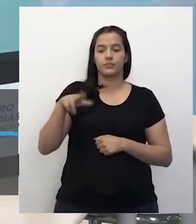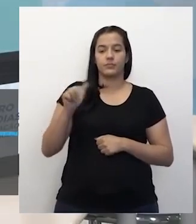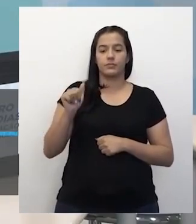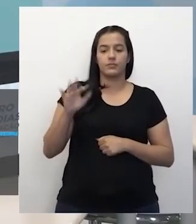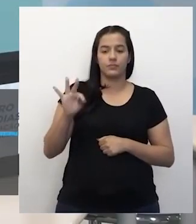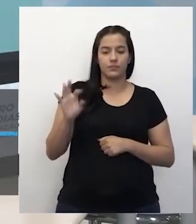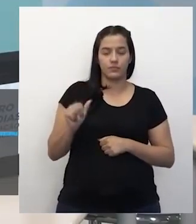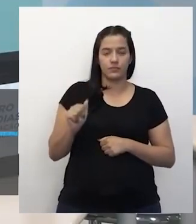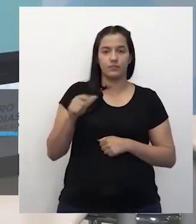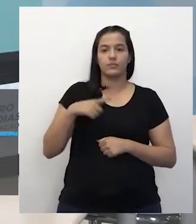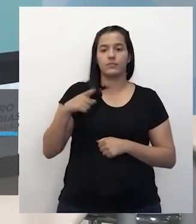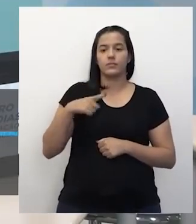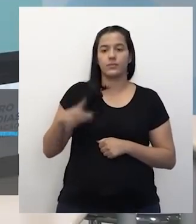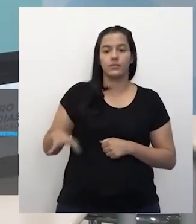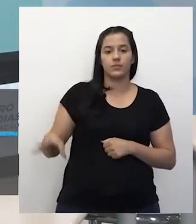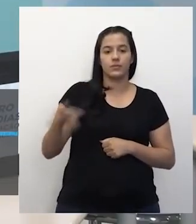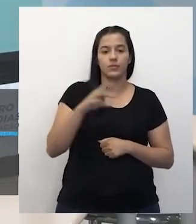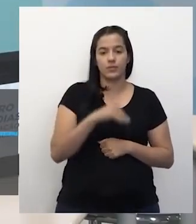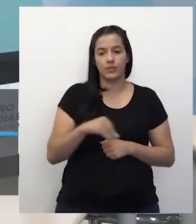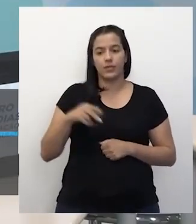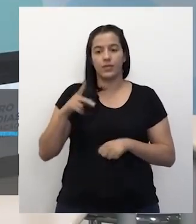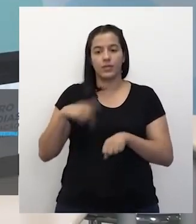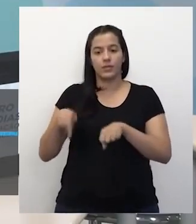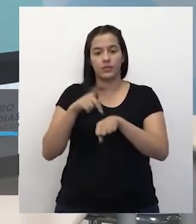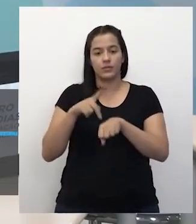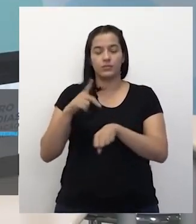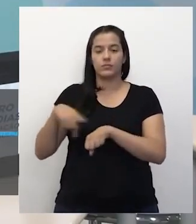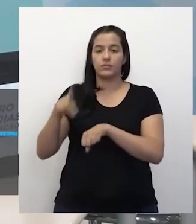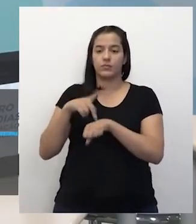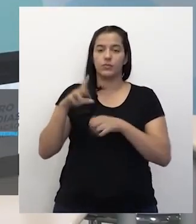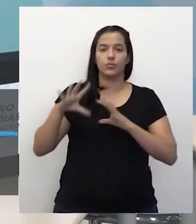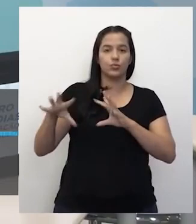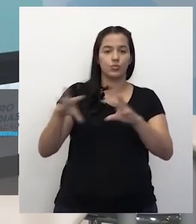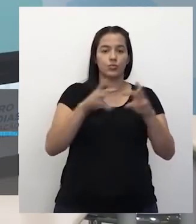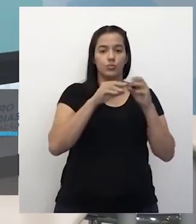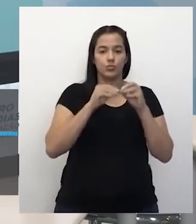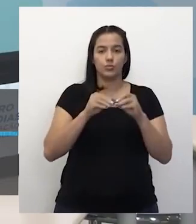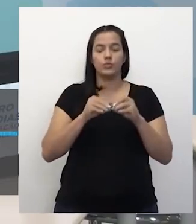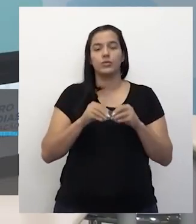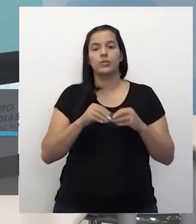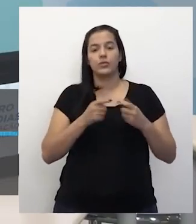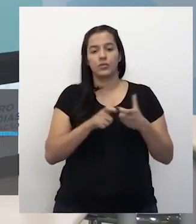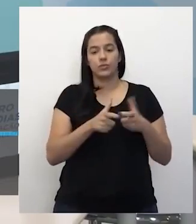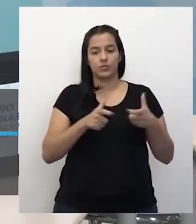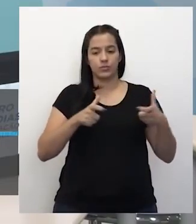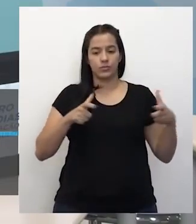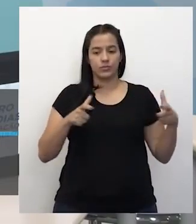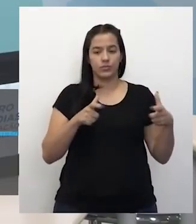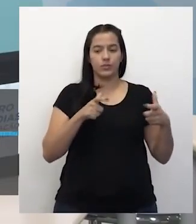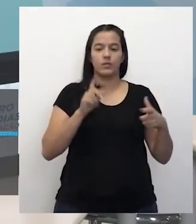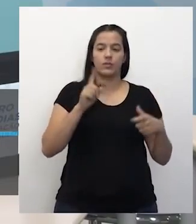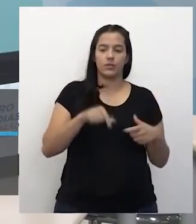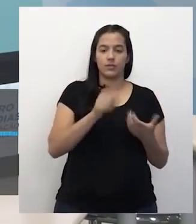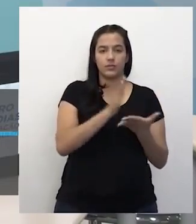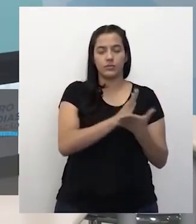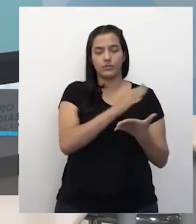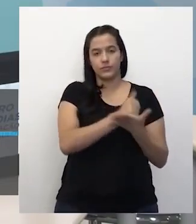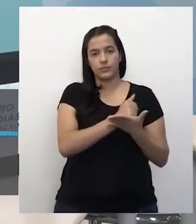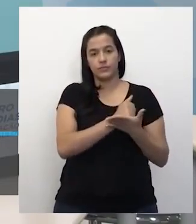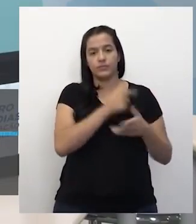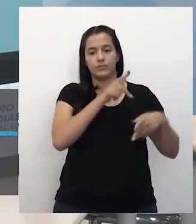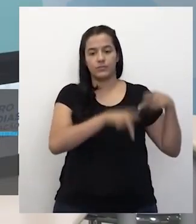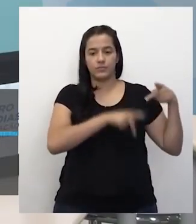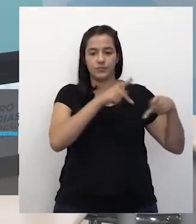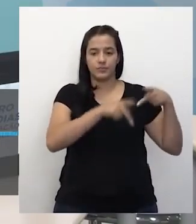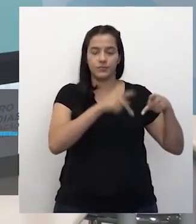total, é a população do país inteiro. E o crescimento demográfico é a divisão da